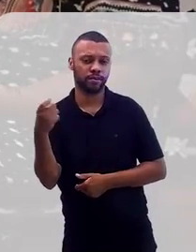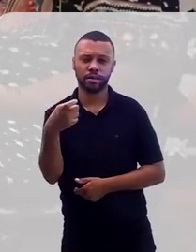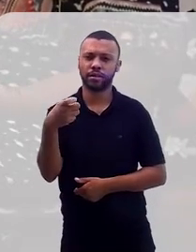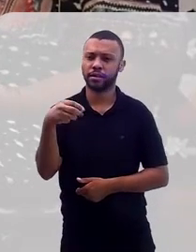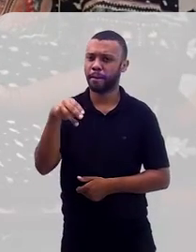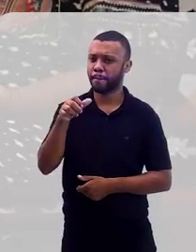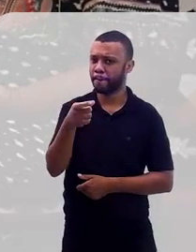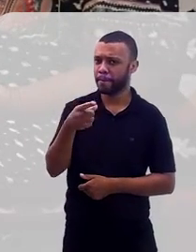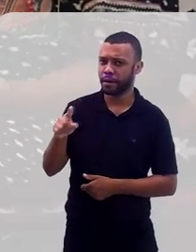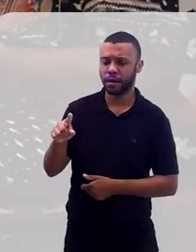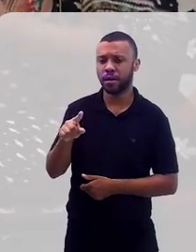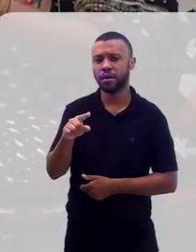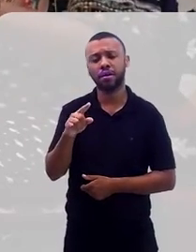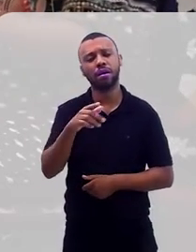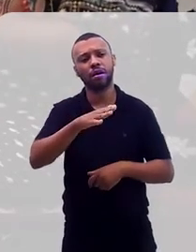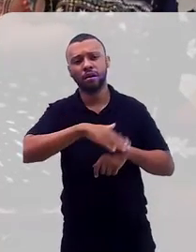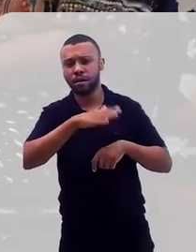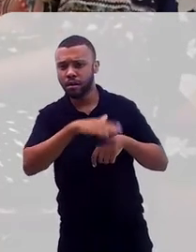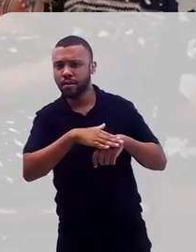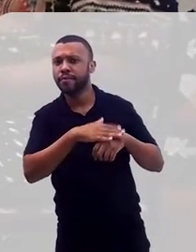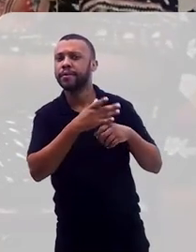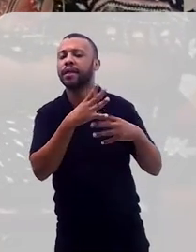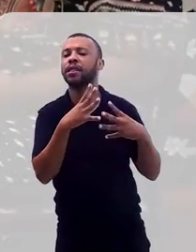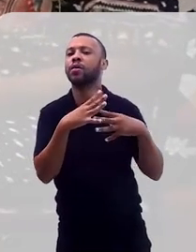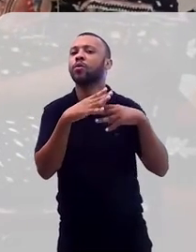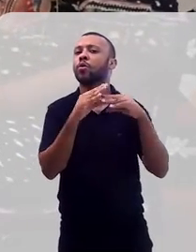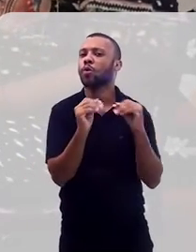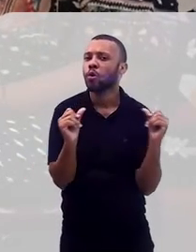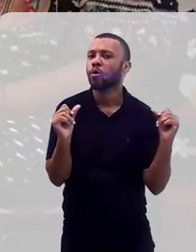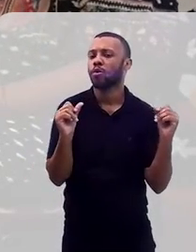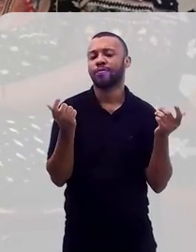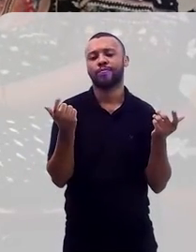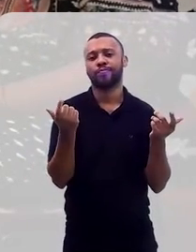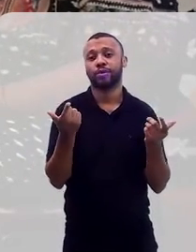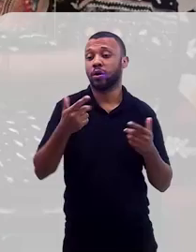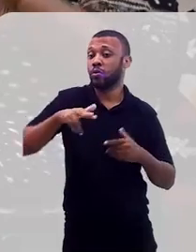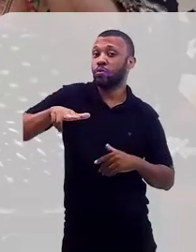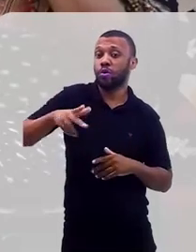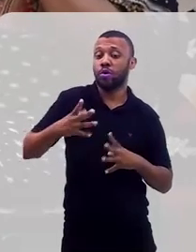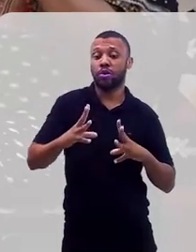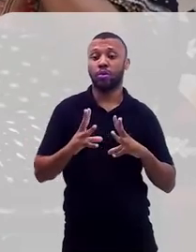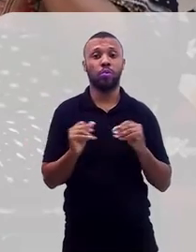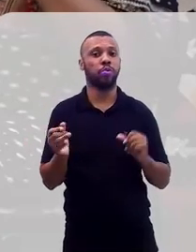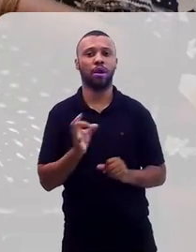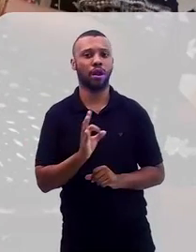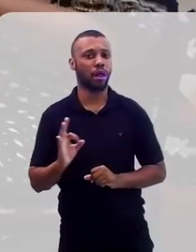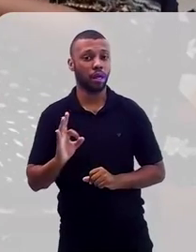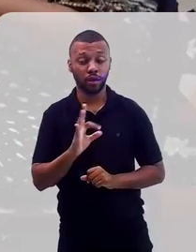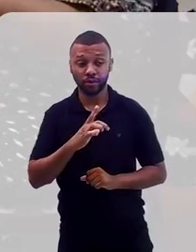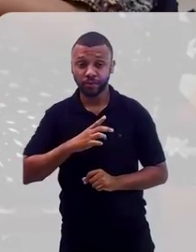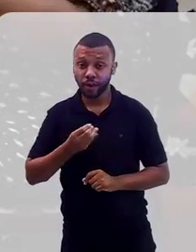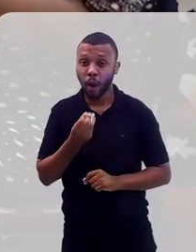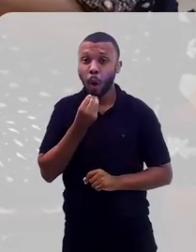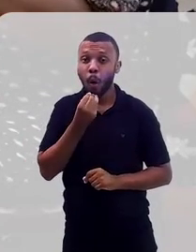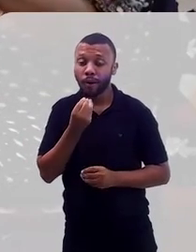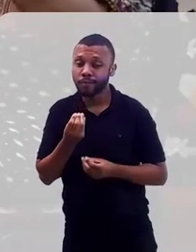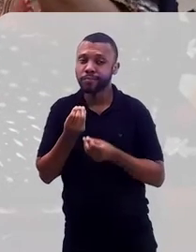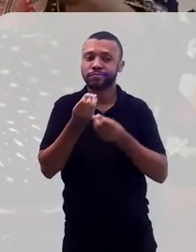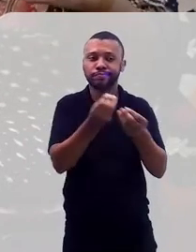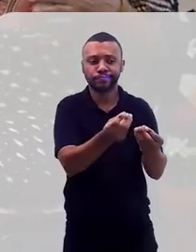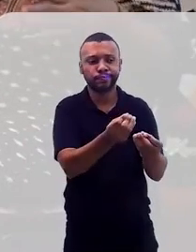de chaman por eu fiz com que você se curasse eh não fui eu que te curei eu